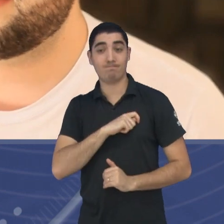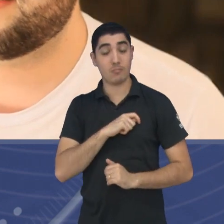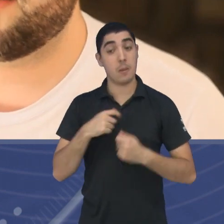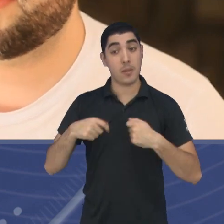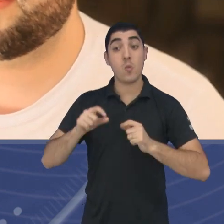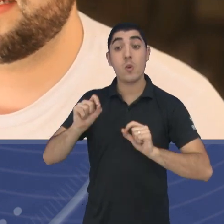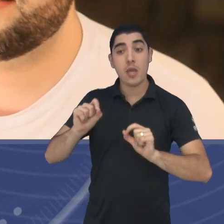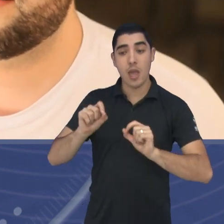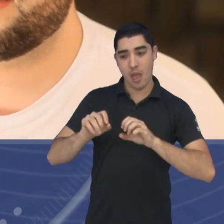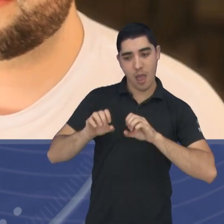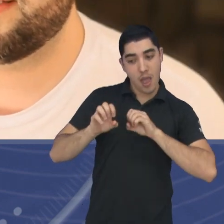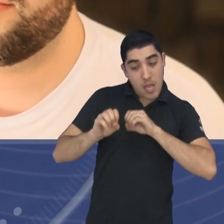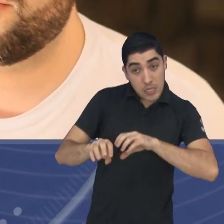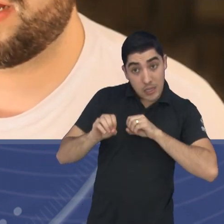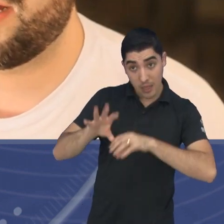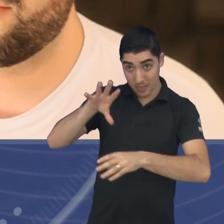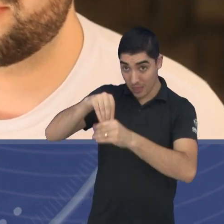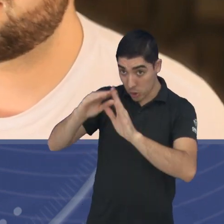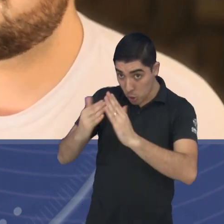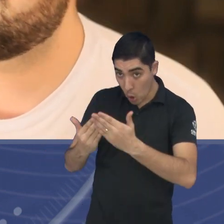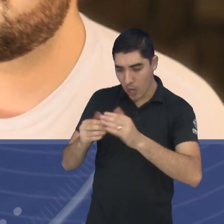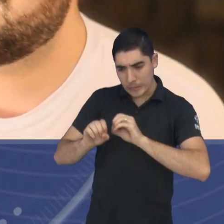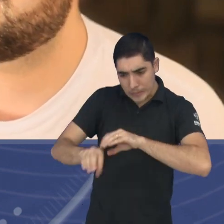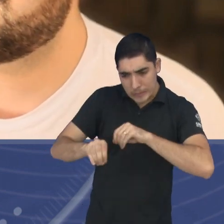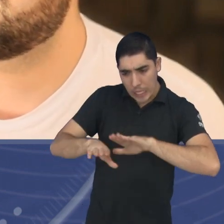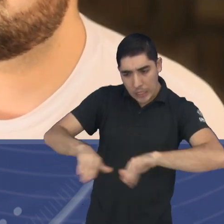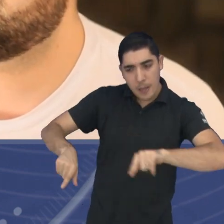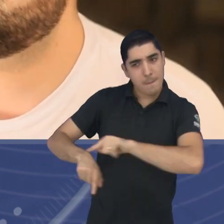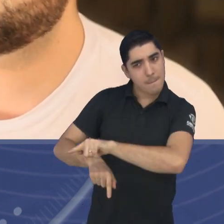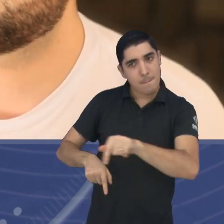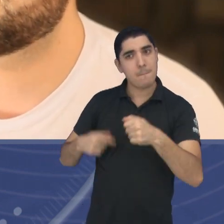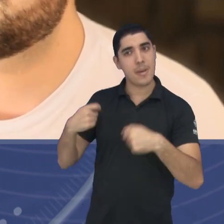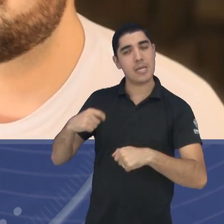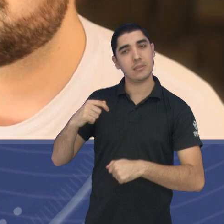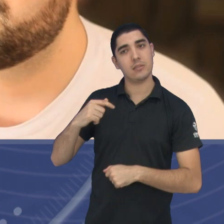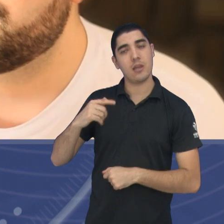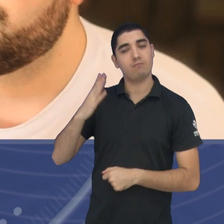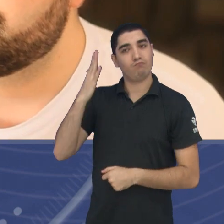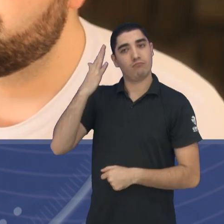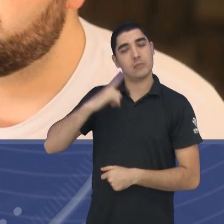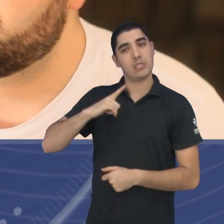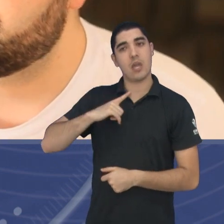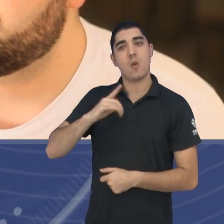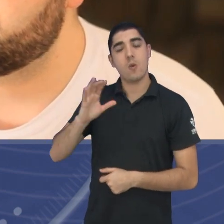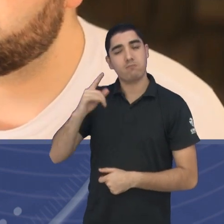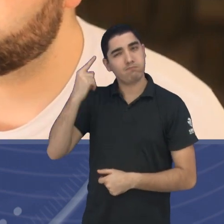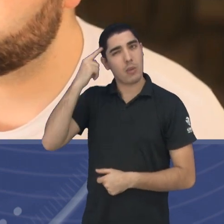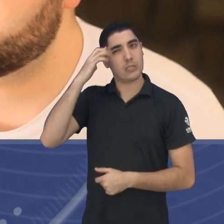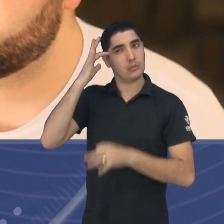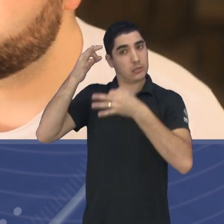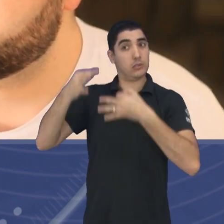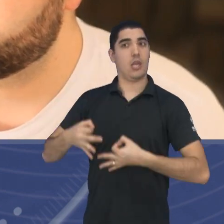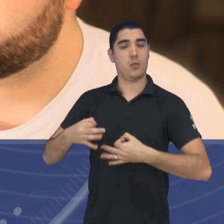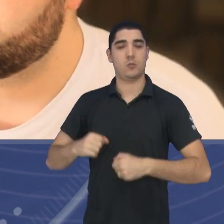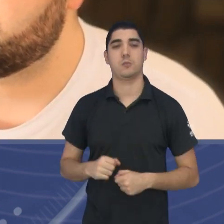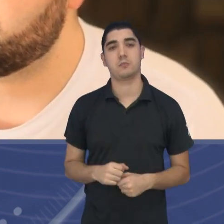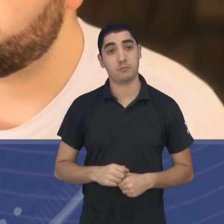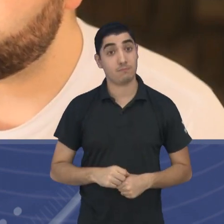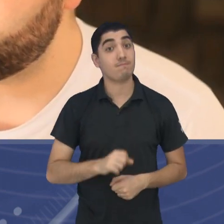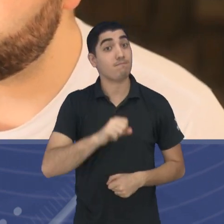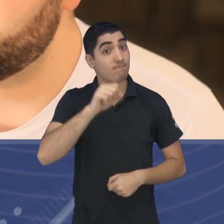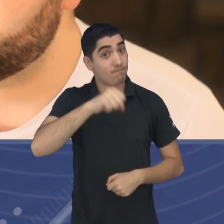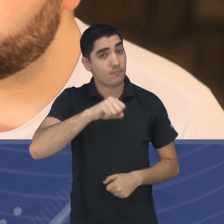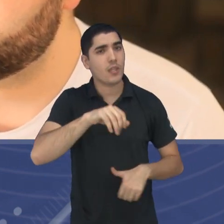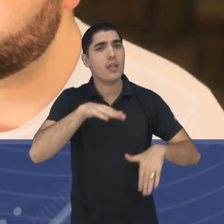é ensinar para crianças a ter a utilização crítica dessas ferramentas. Isso, muitas pessoas também, muitos pais, às